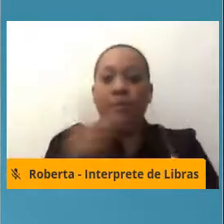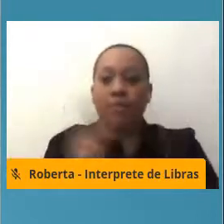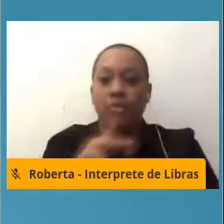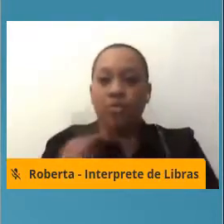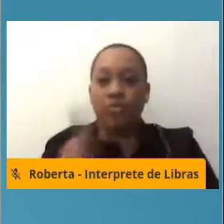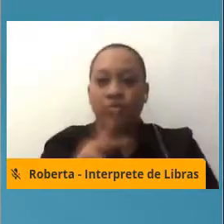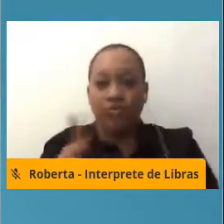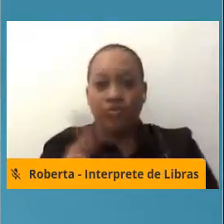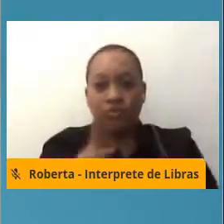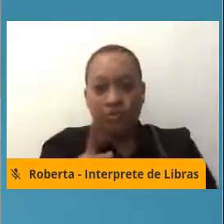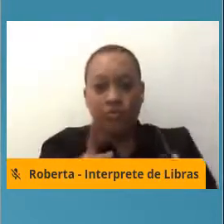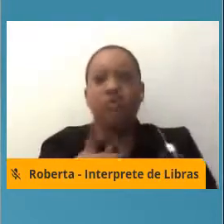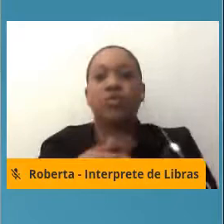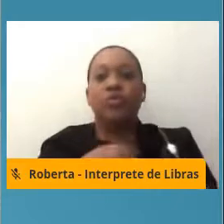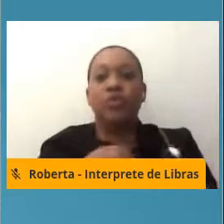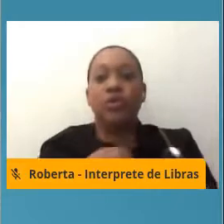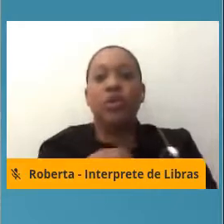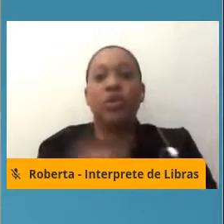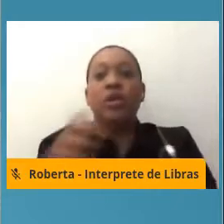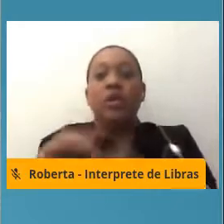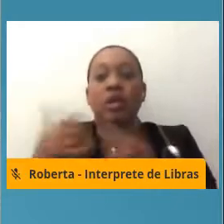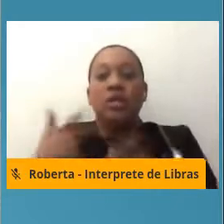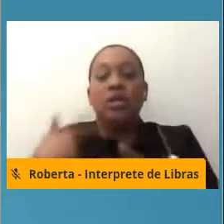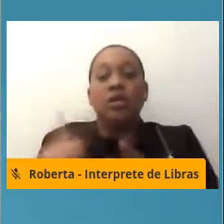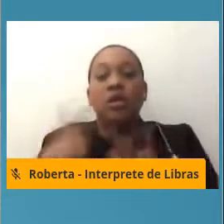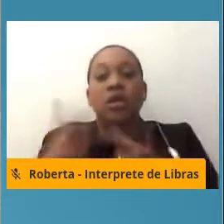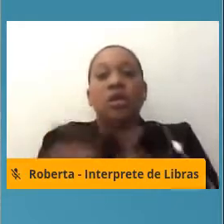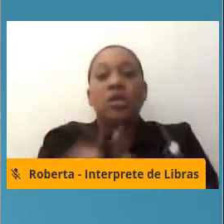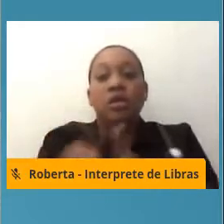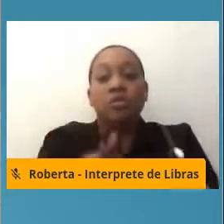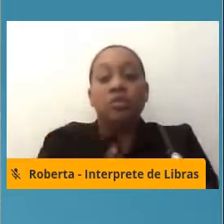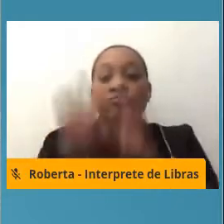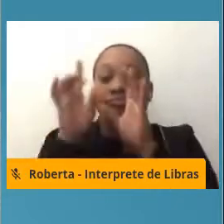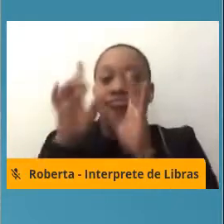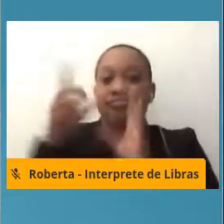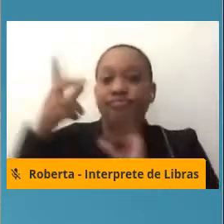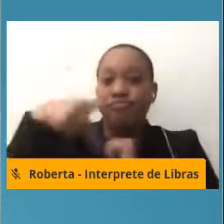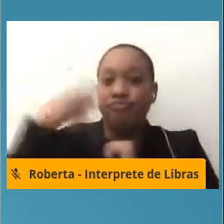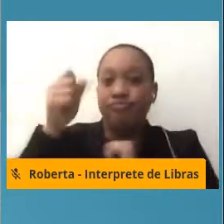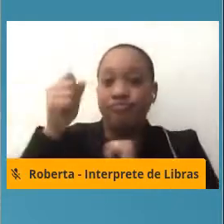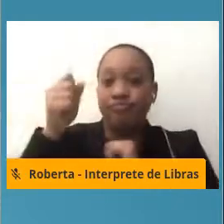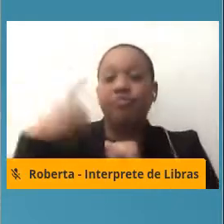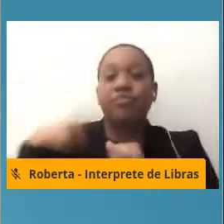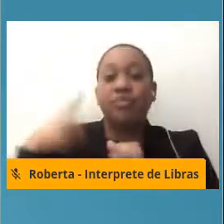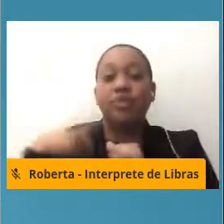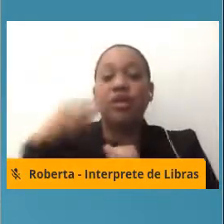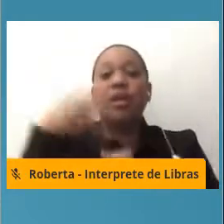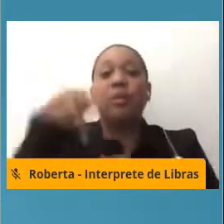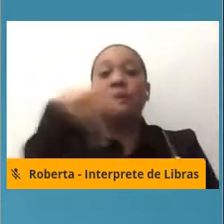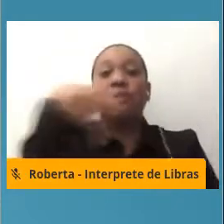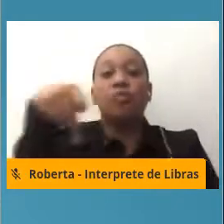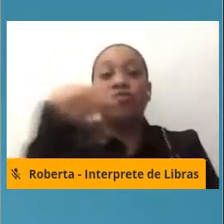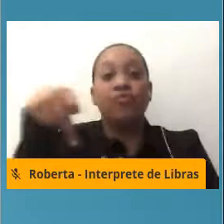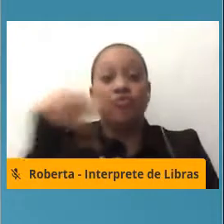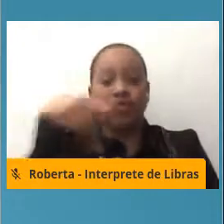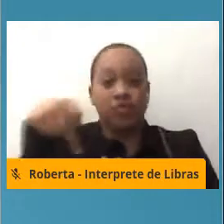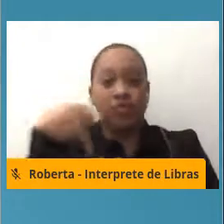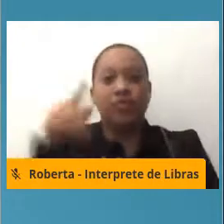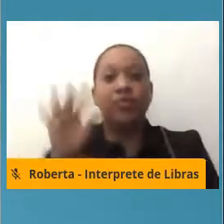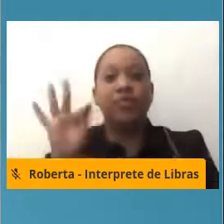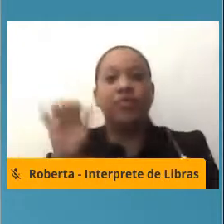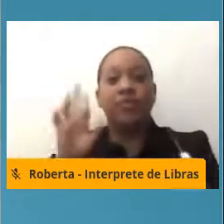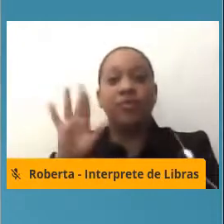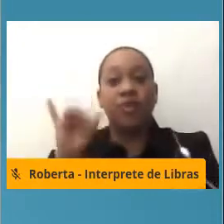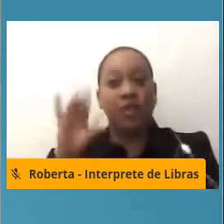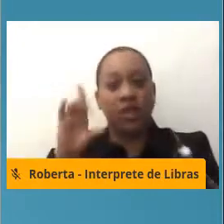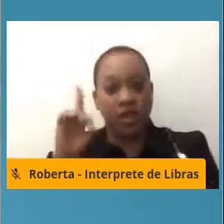intitula Covid-19, ouça o especialista. Essa mesa redonda ela é formada, além do professor Fernando, pelo professor